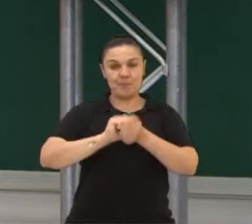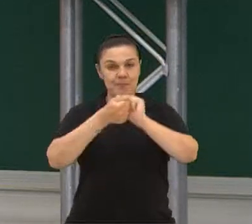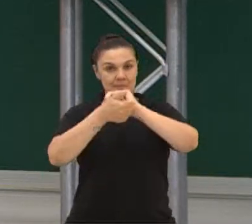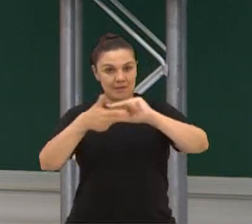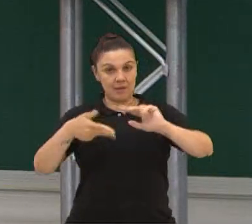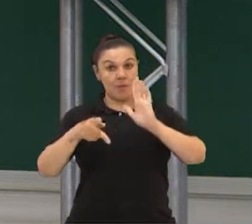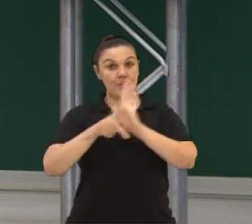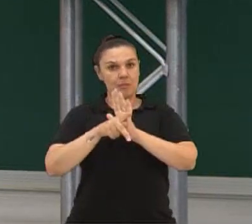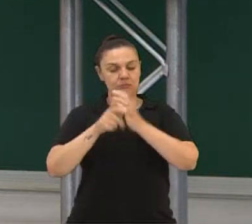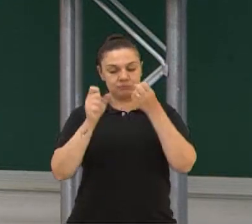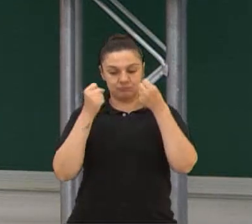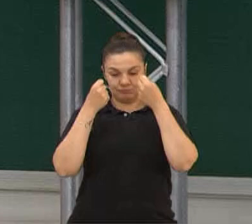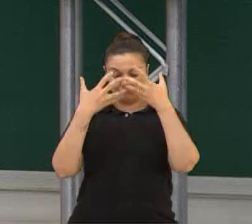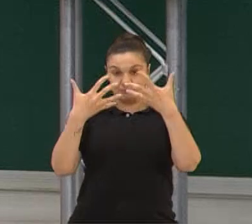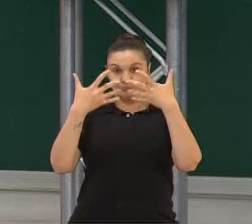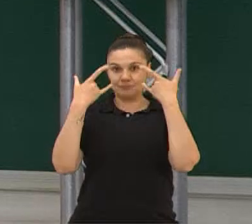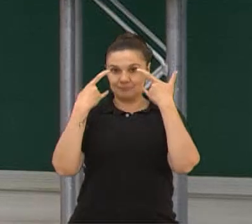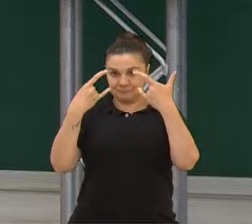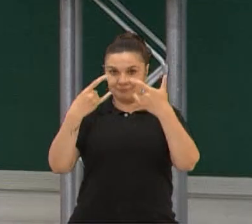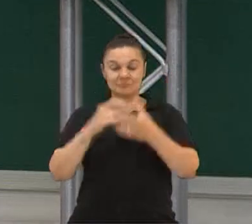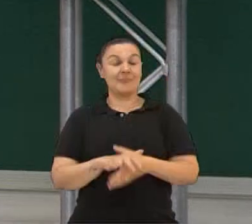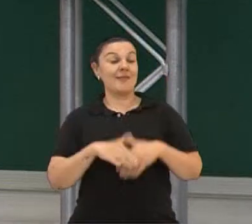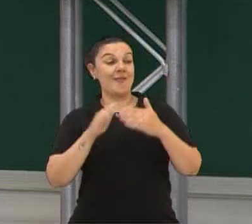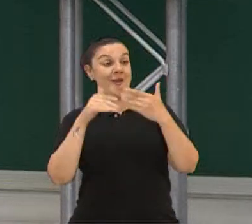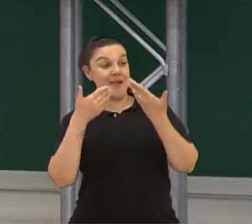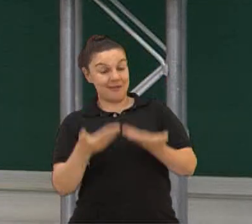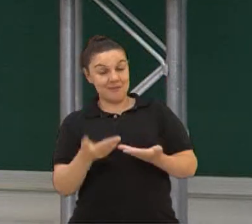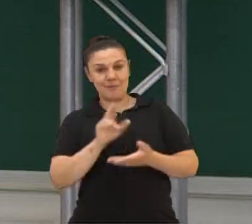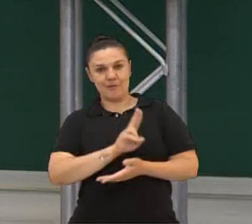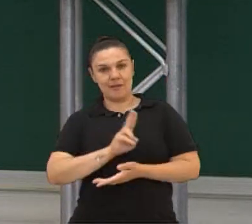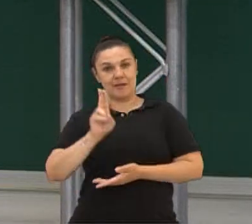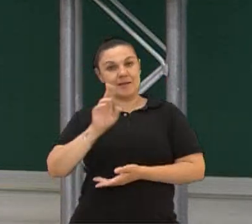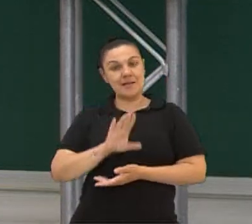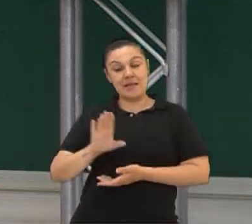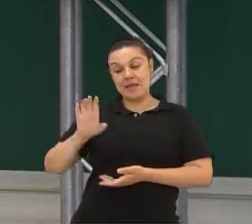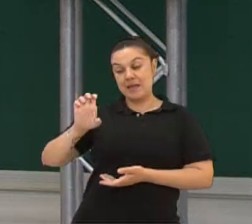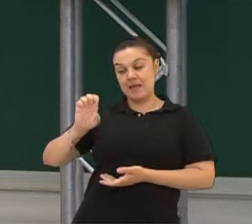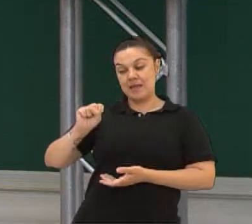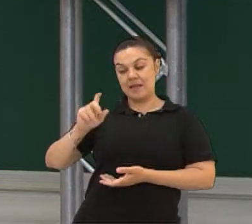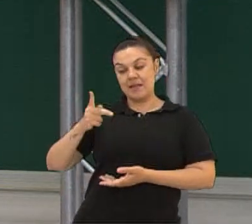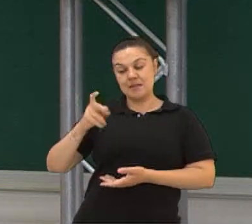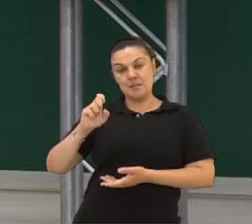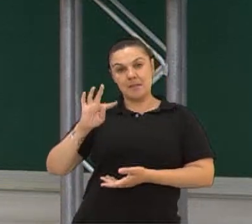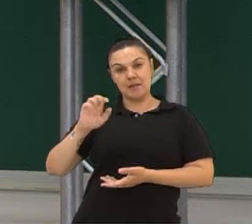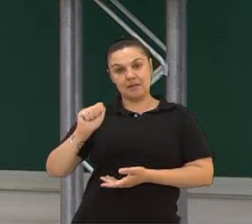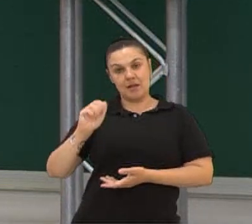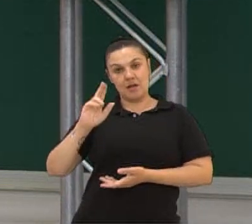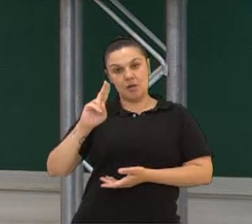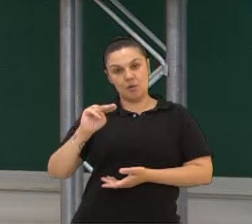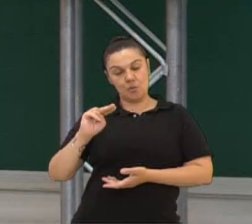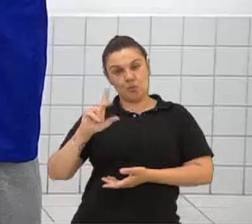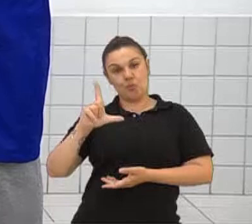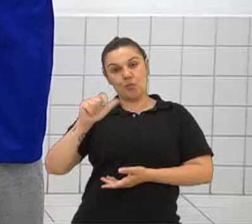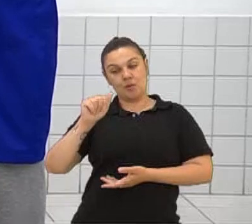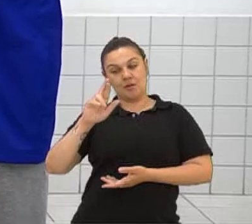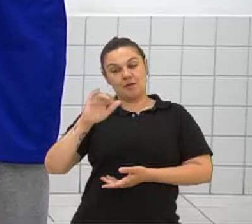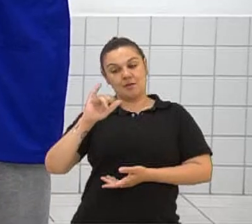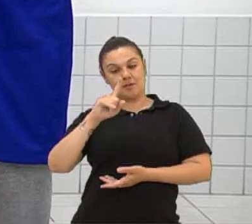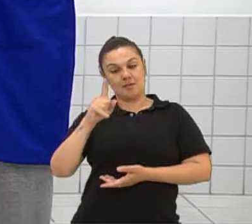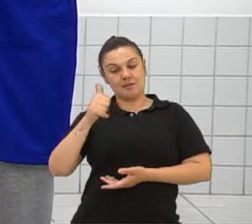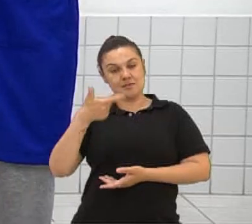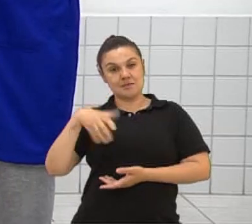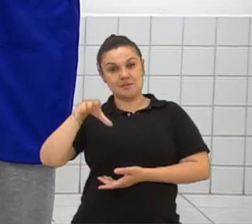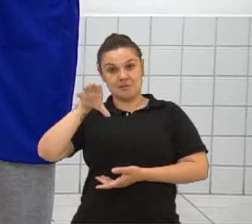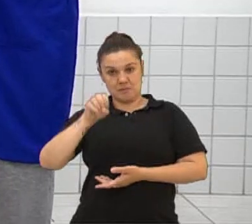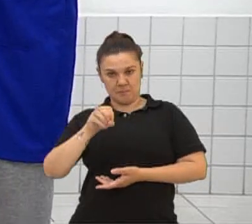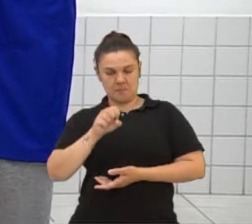esportiva, num espetáculo, tá? Isso que a gente costuma chamar de espetacularização do esporte. E você